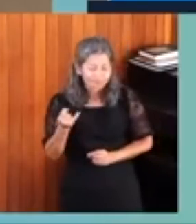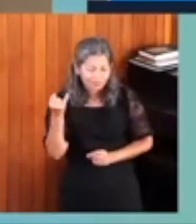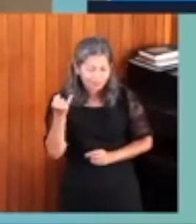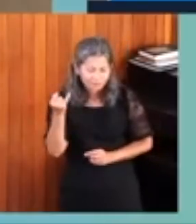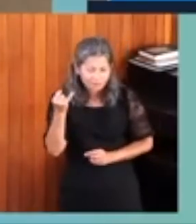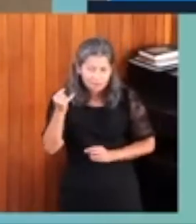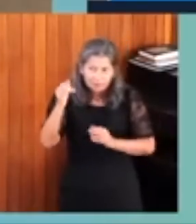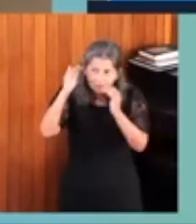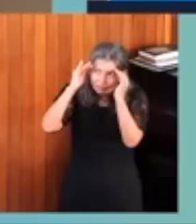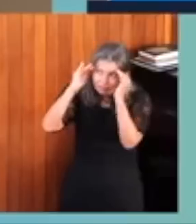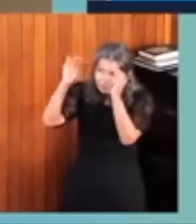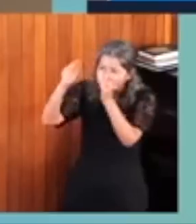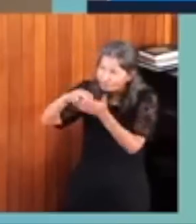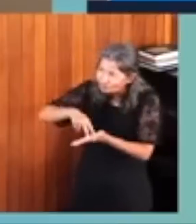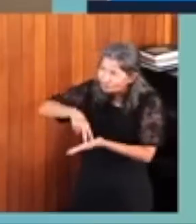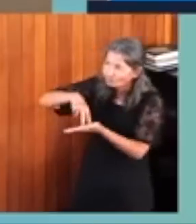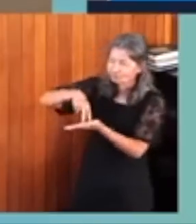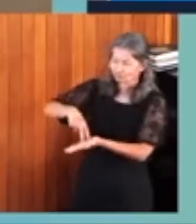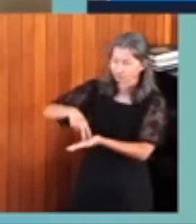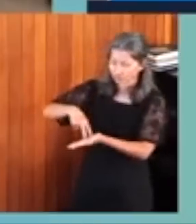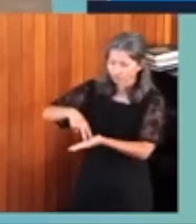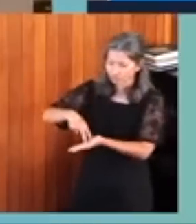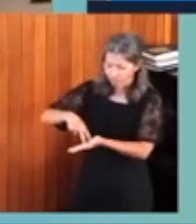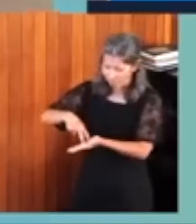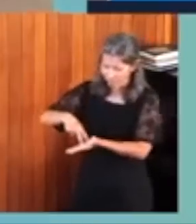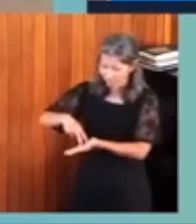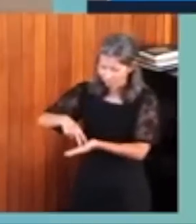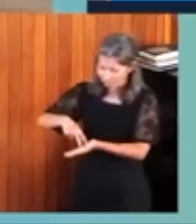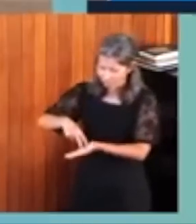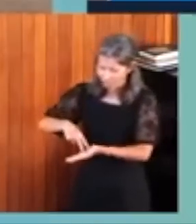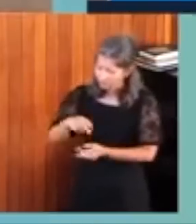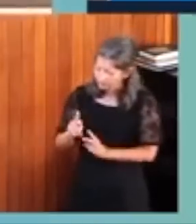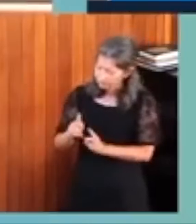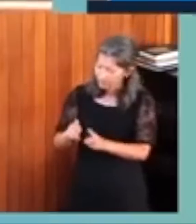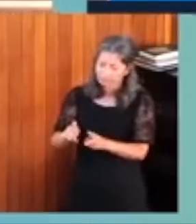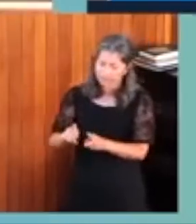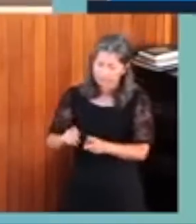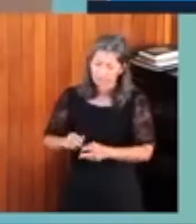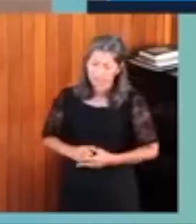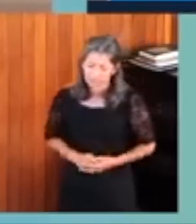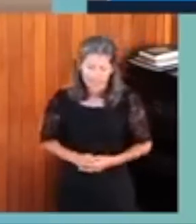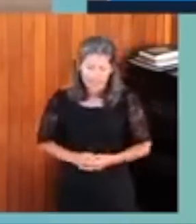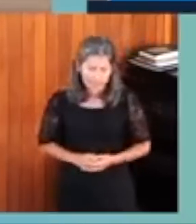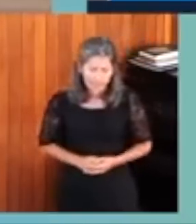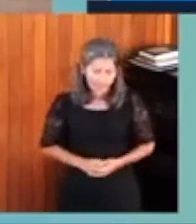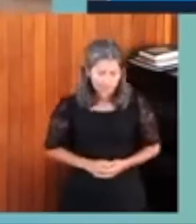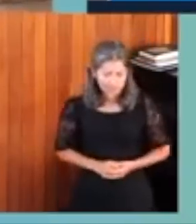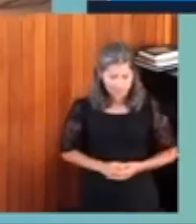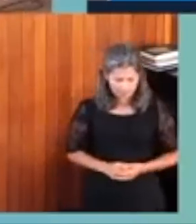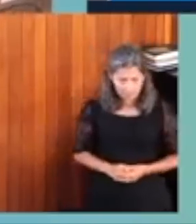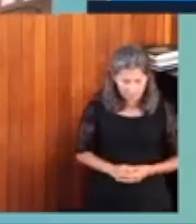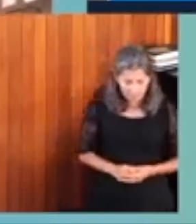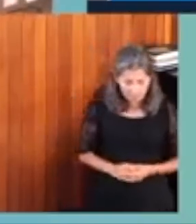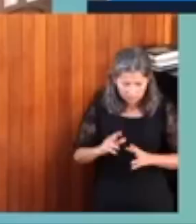Jesus até o fim, todo o tempo. Então aqui eu vou correr um pouco, porque Tudo isso aí eu acabei de explicar em